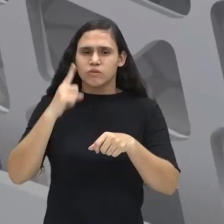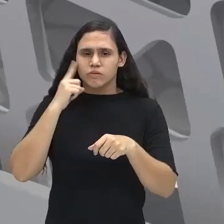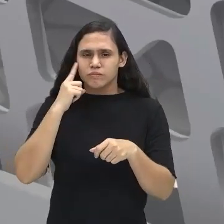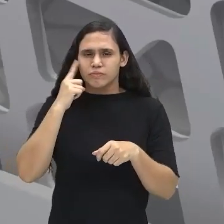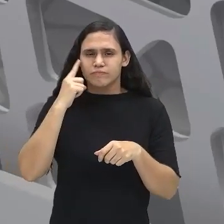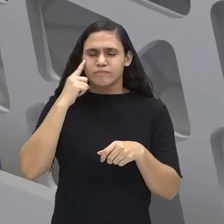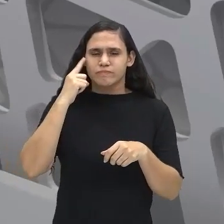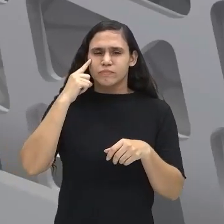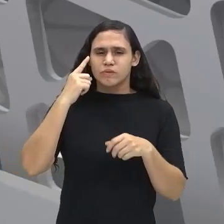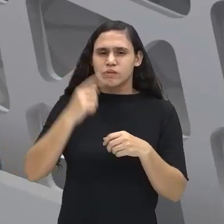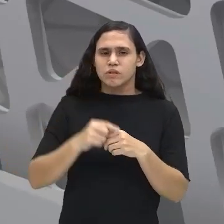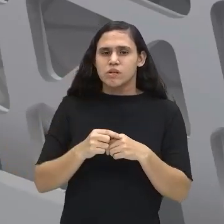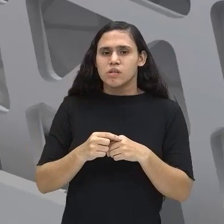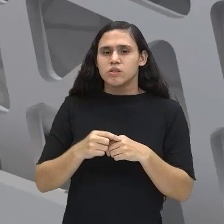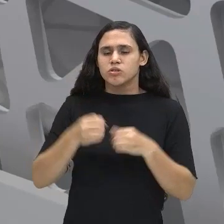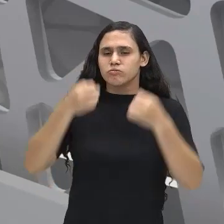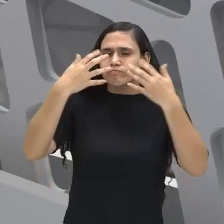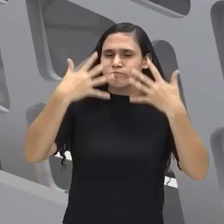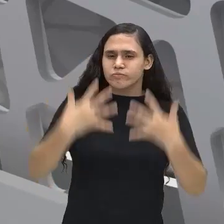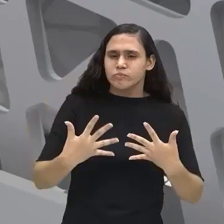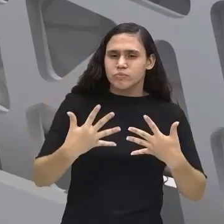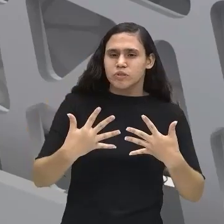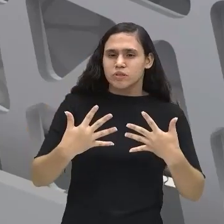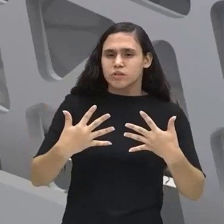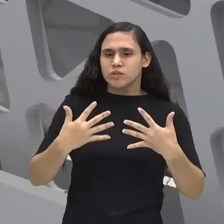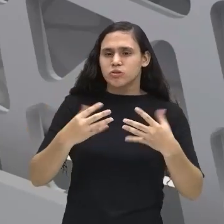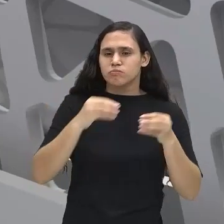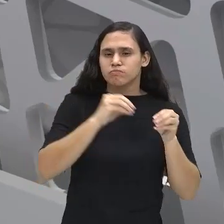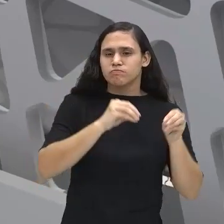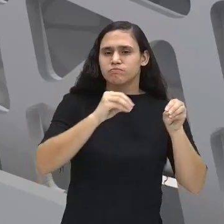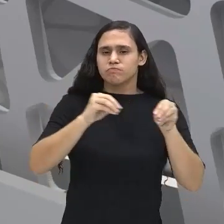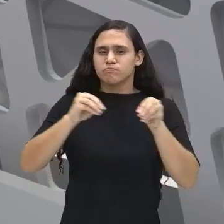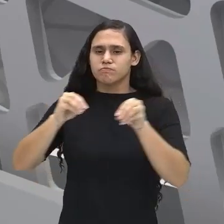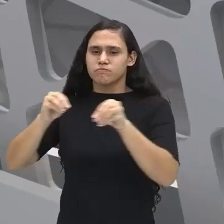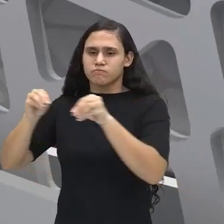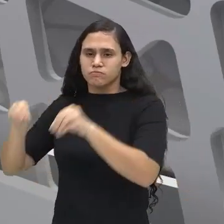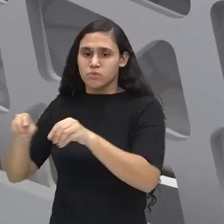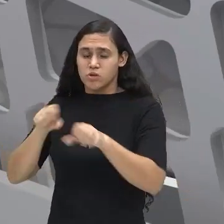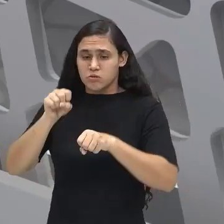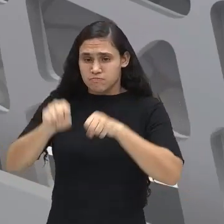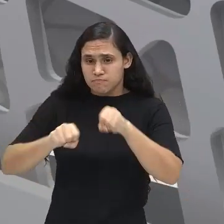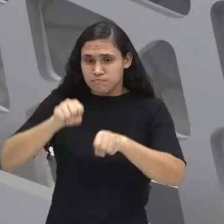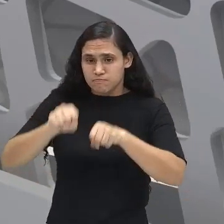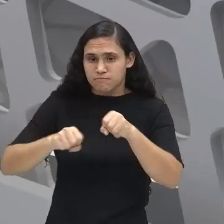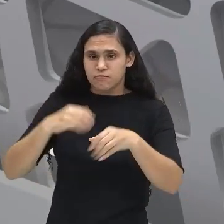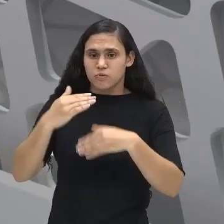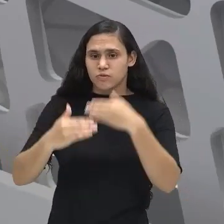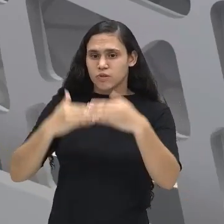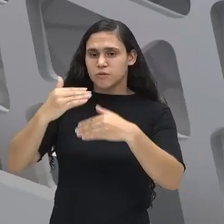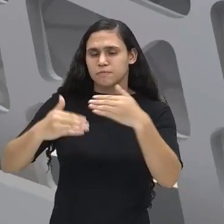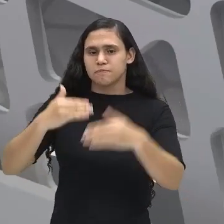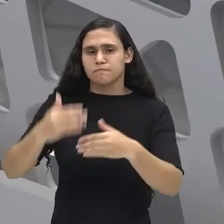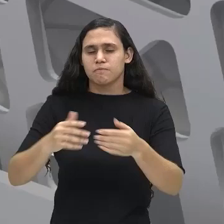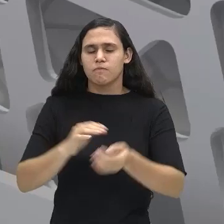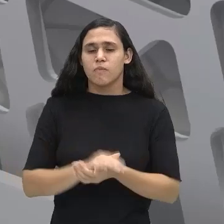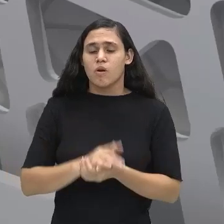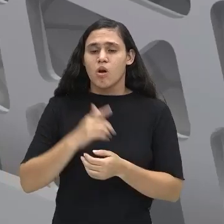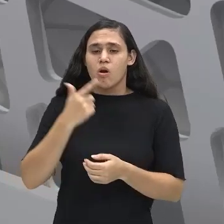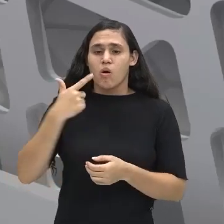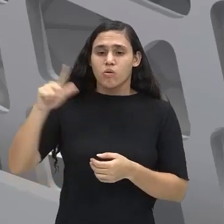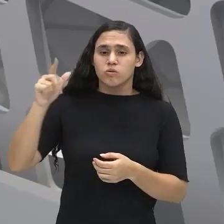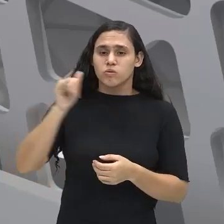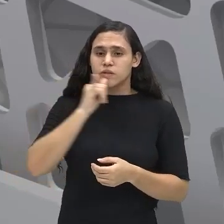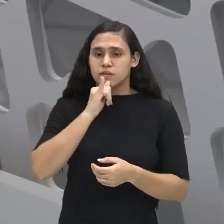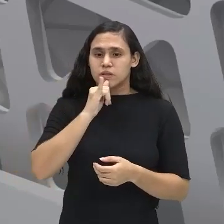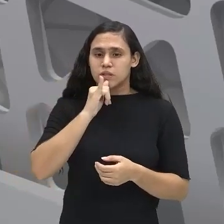falando aí de simetria de translação, você está sendo transladado. Outro exemplo, a ideia da escada rolante.